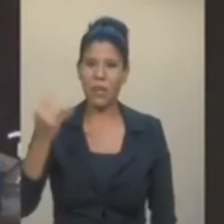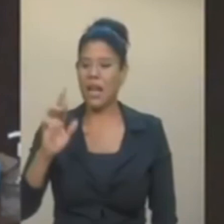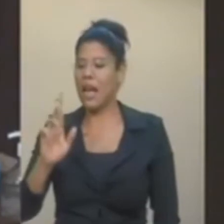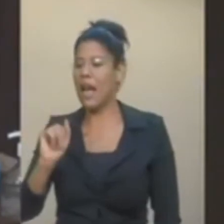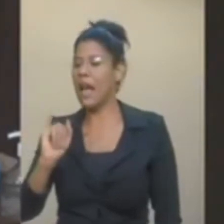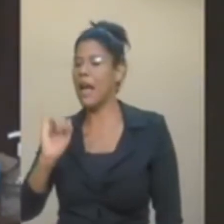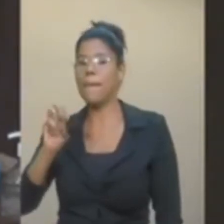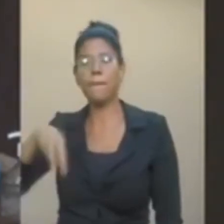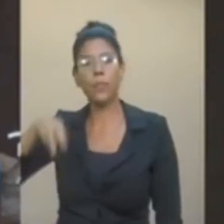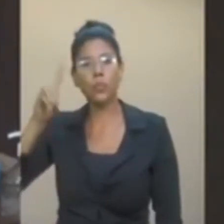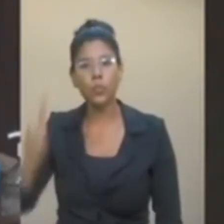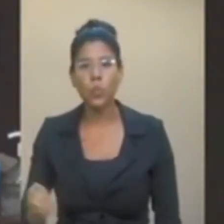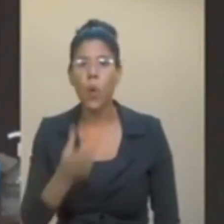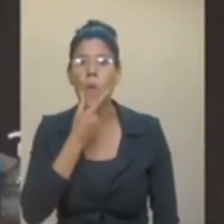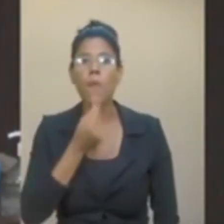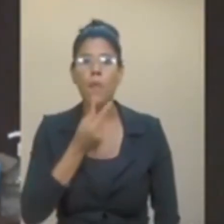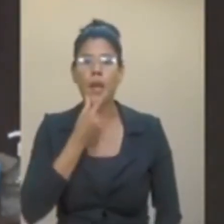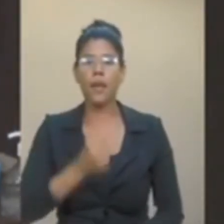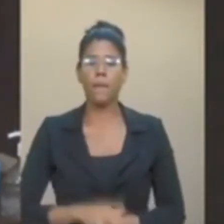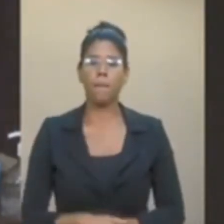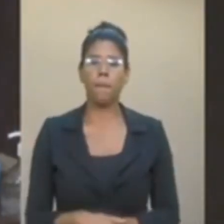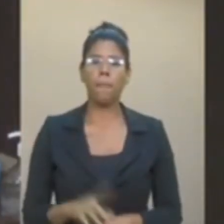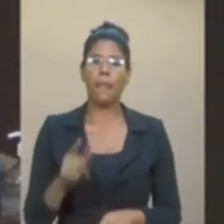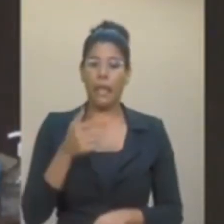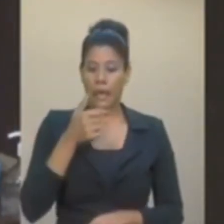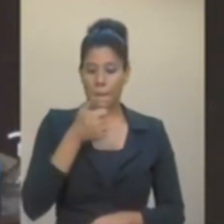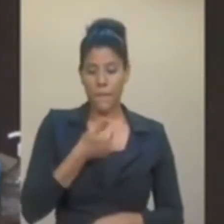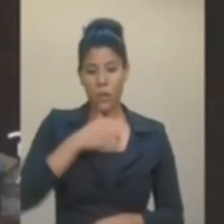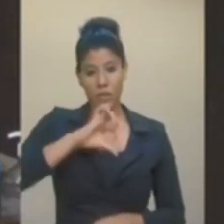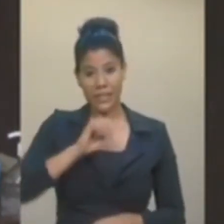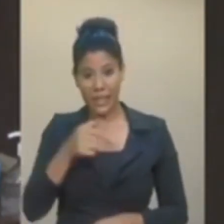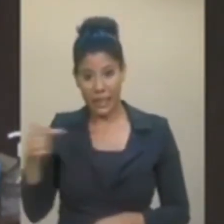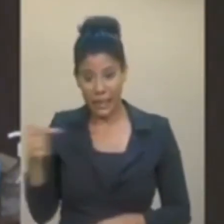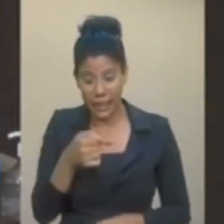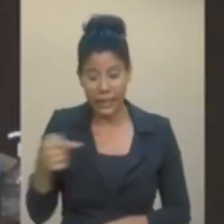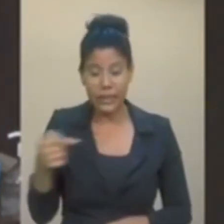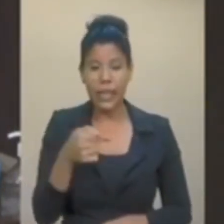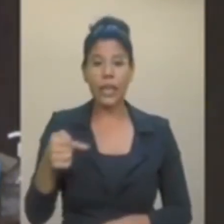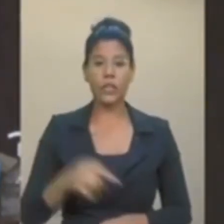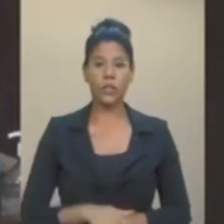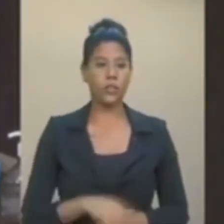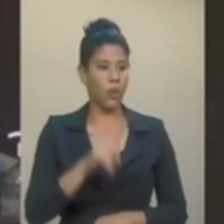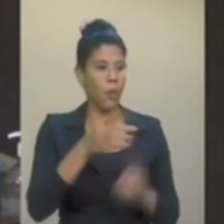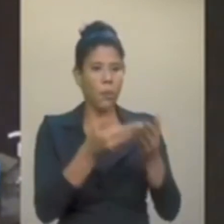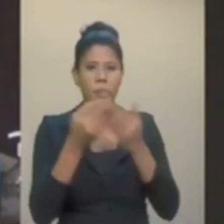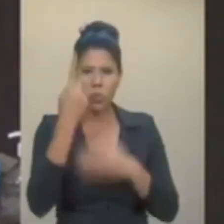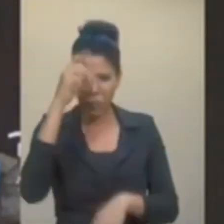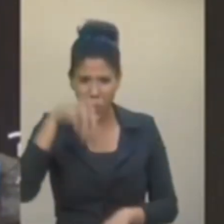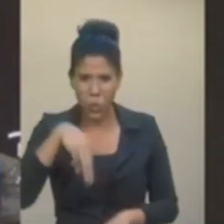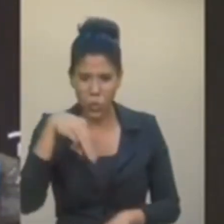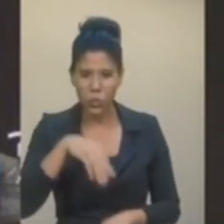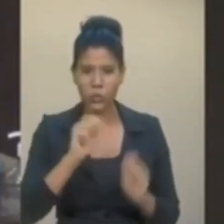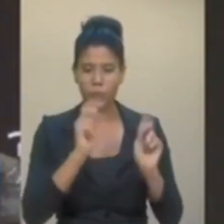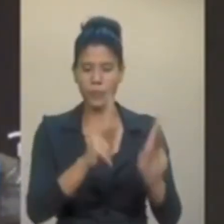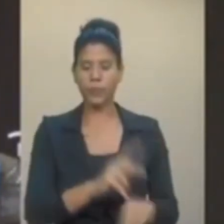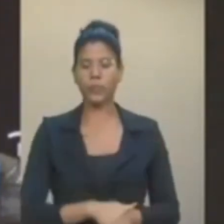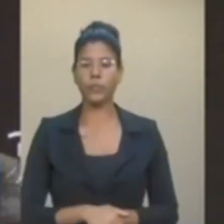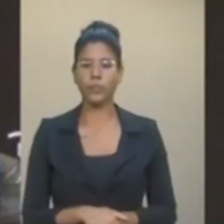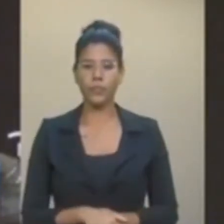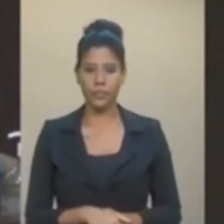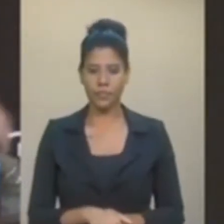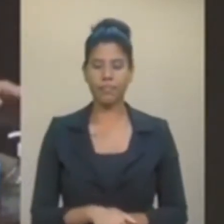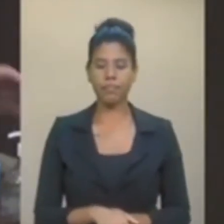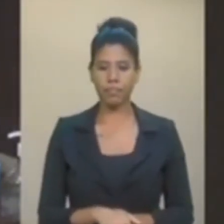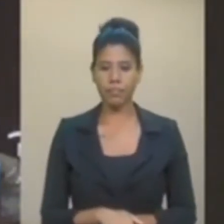Faoro. Quando, em 77, e aí eu peço 1 minuto a Vossa Excelência. Ok, então lhe concedeu 1 minuto, meu